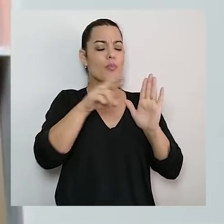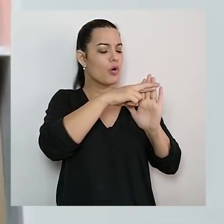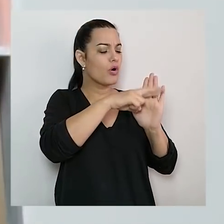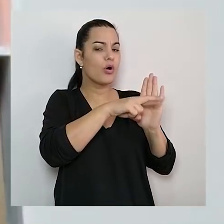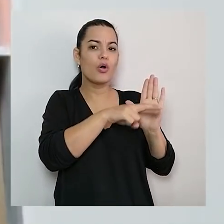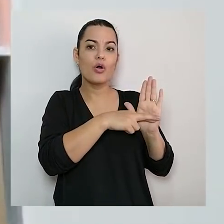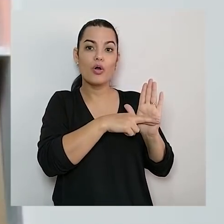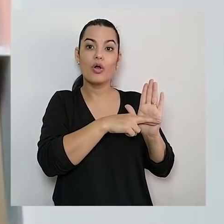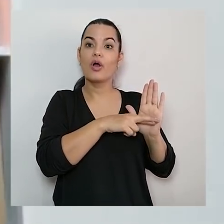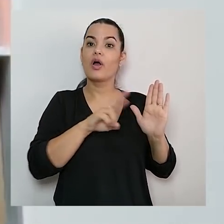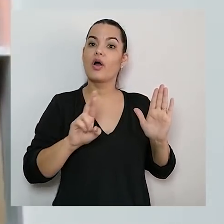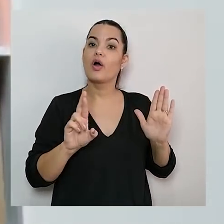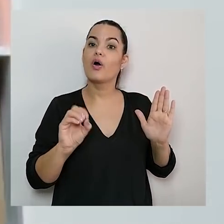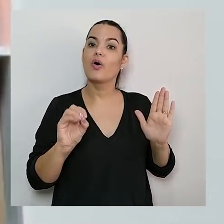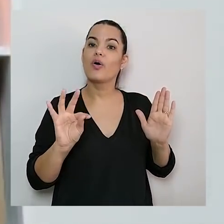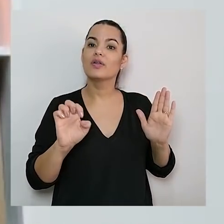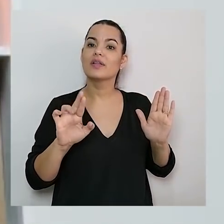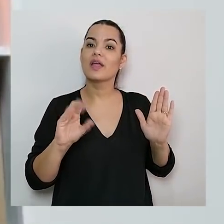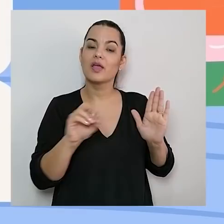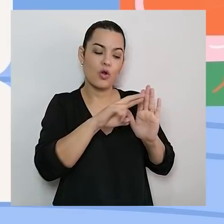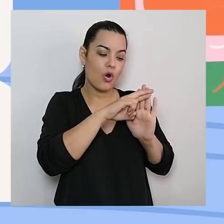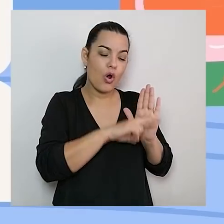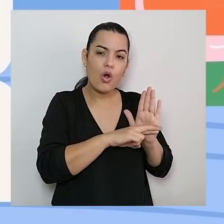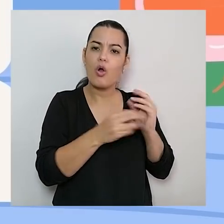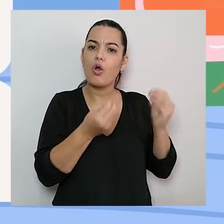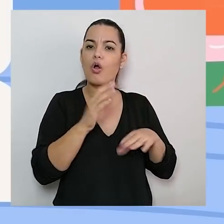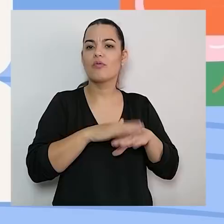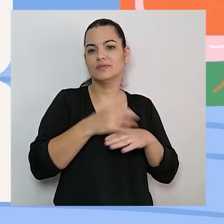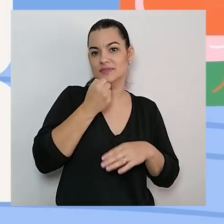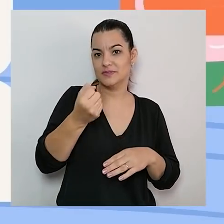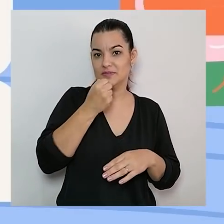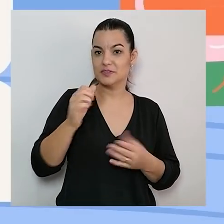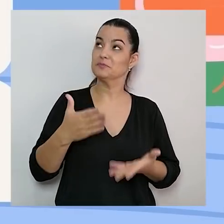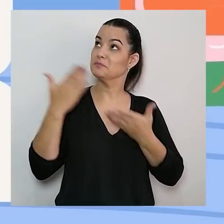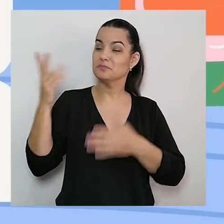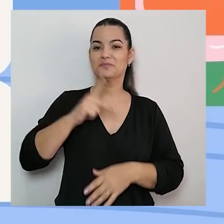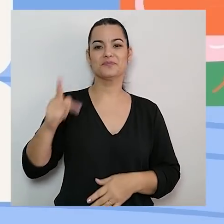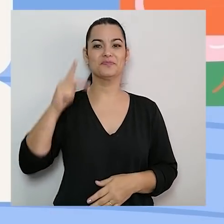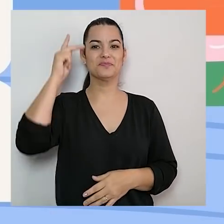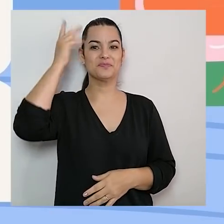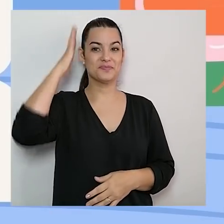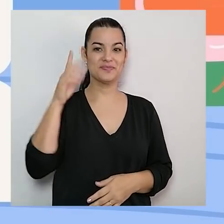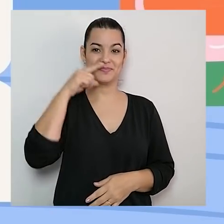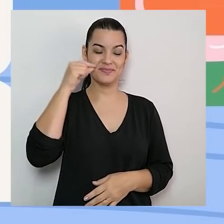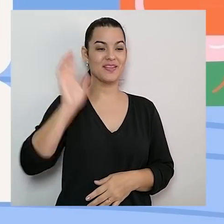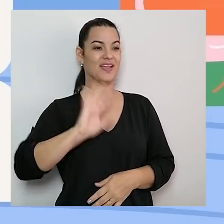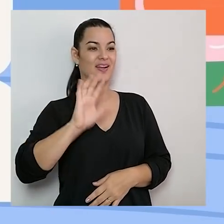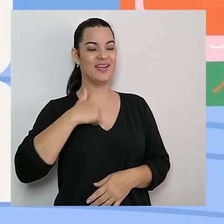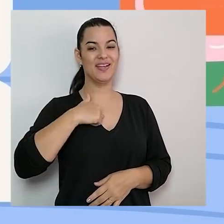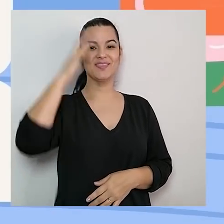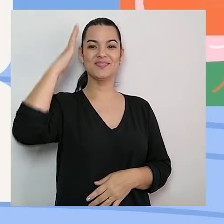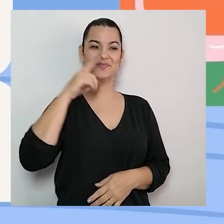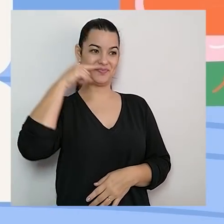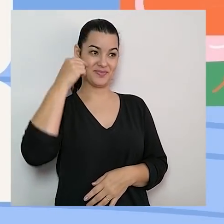realizar a entrevista. É com você, professora Thalita. Olá, crianças! Eu sou a professora Thalita. Vamos ao nosso roteiro